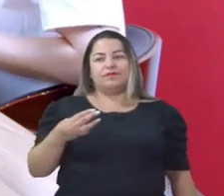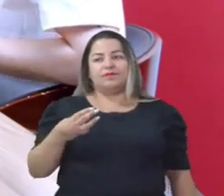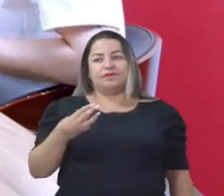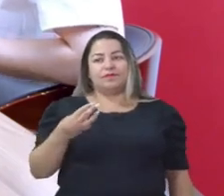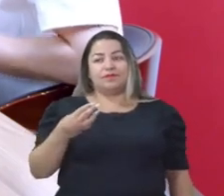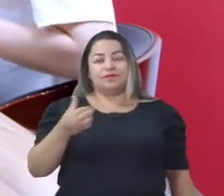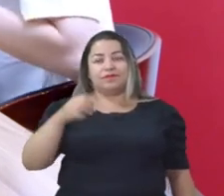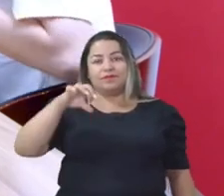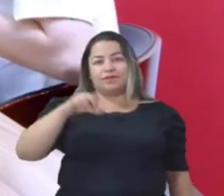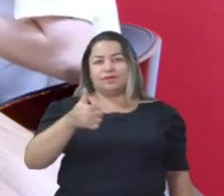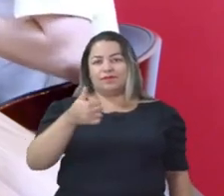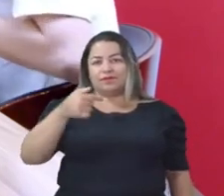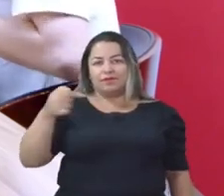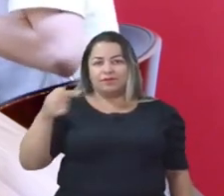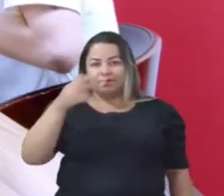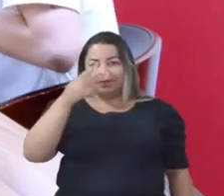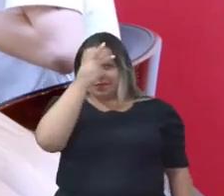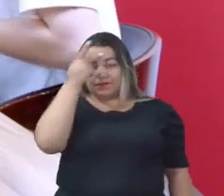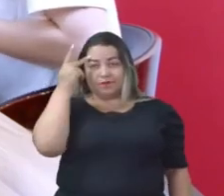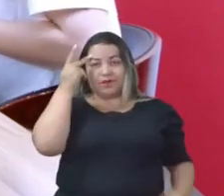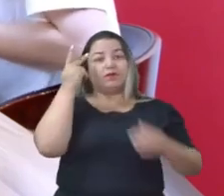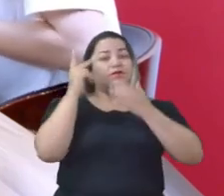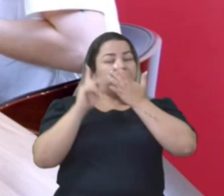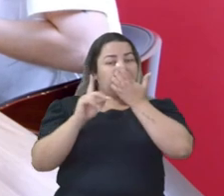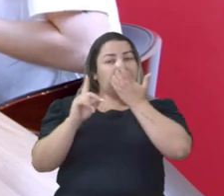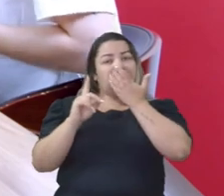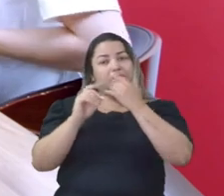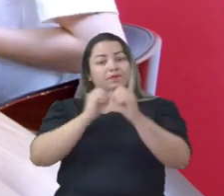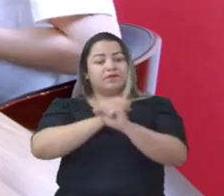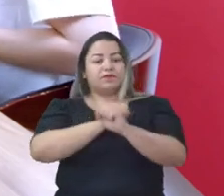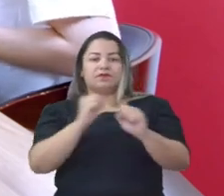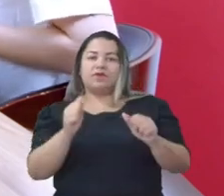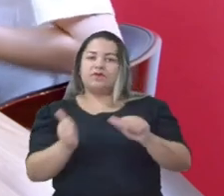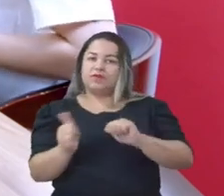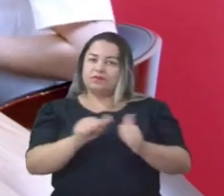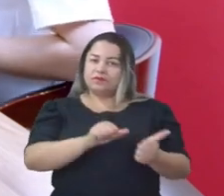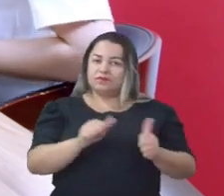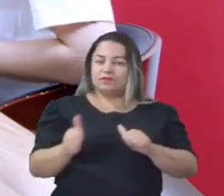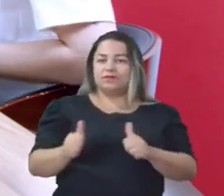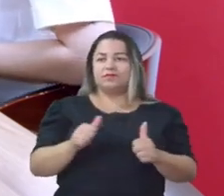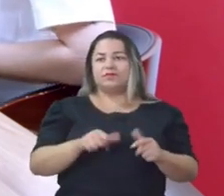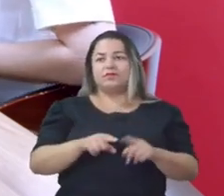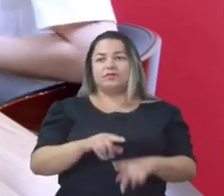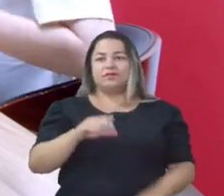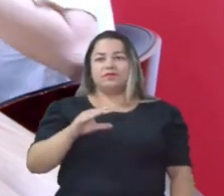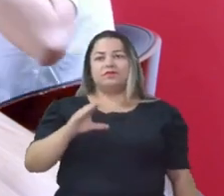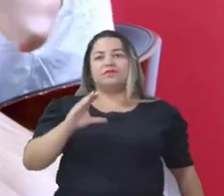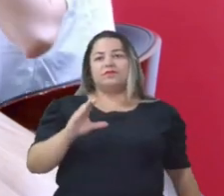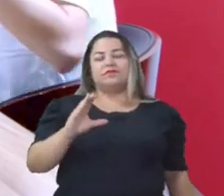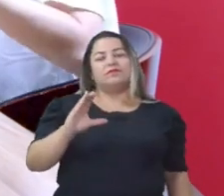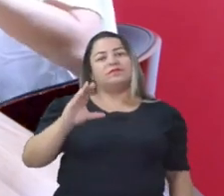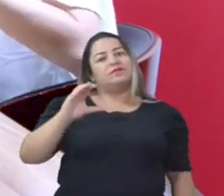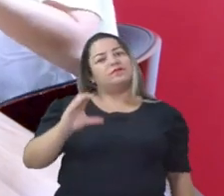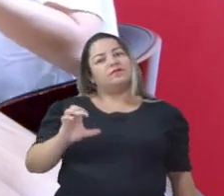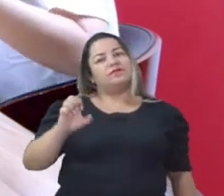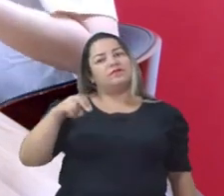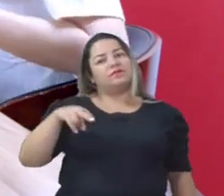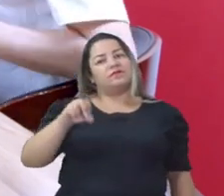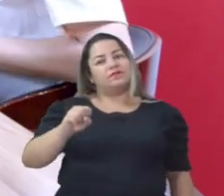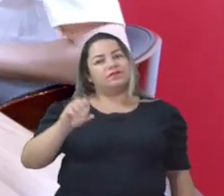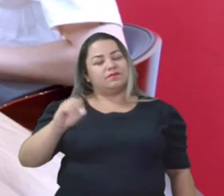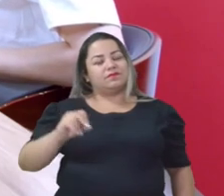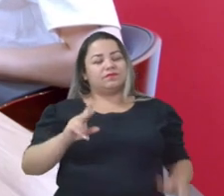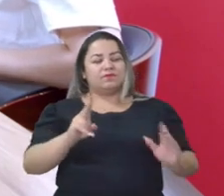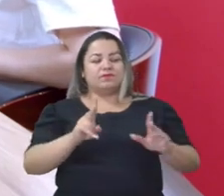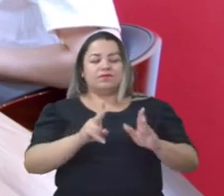896.917 pessoas, com o que foi, né, o que foi possível de ser avaliado pelo censo, porque a gente sabe que é mais ainda, né? São mais povos ainda,